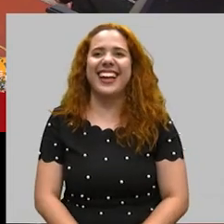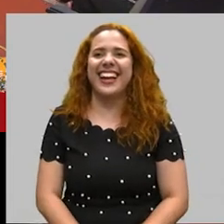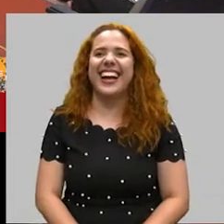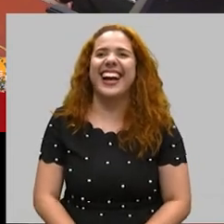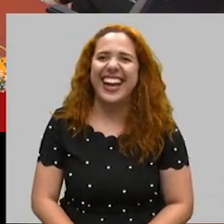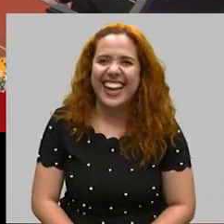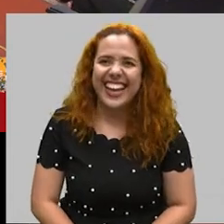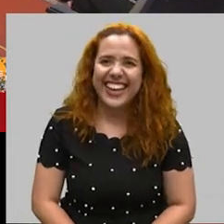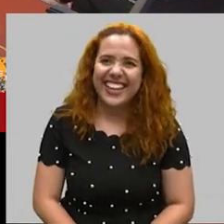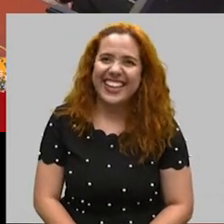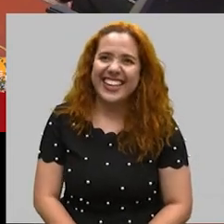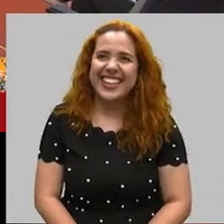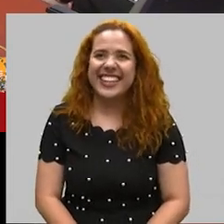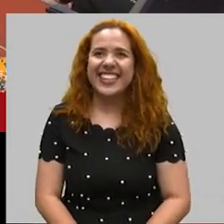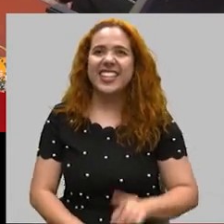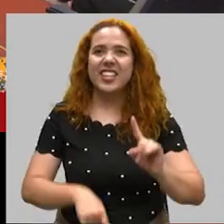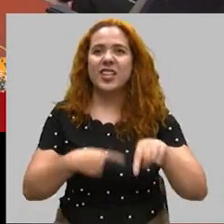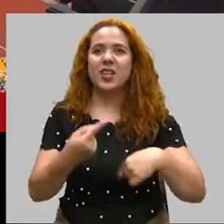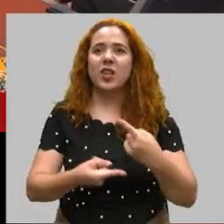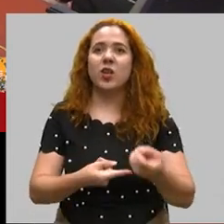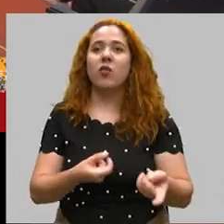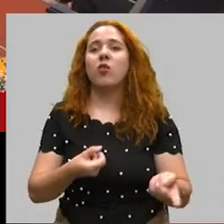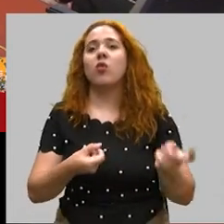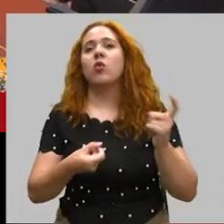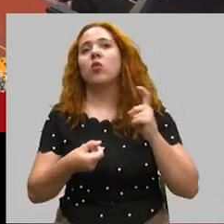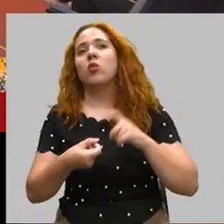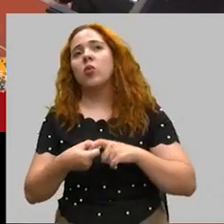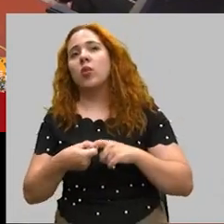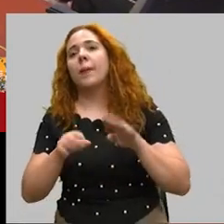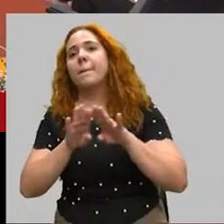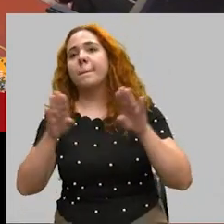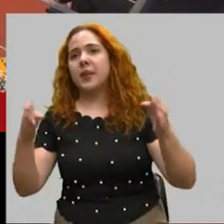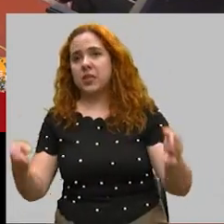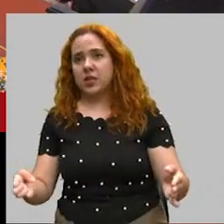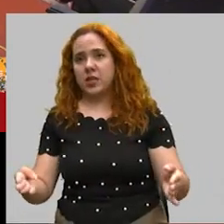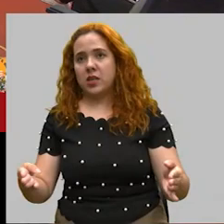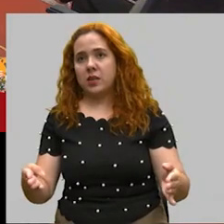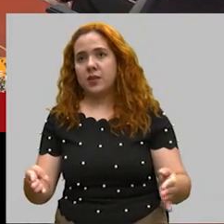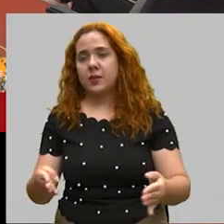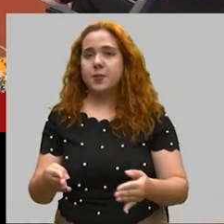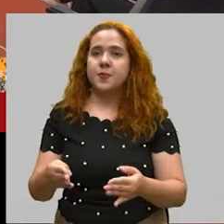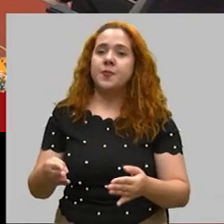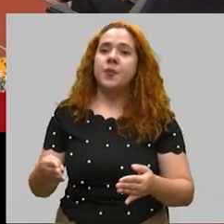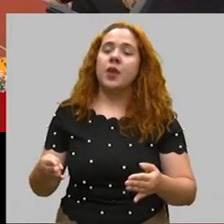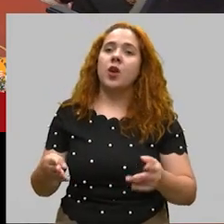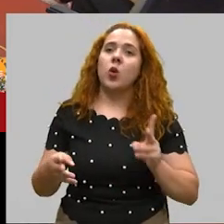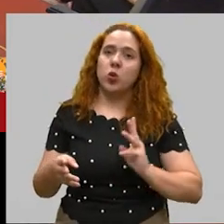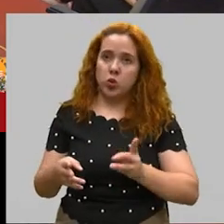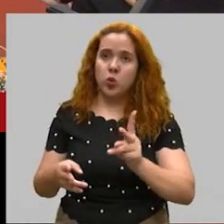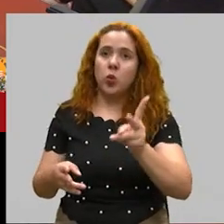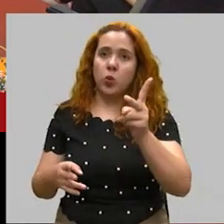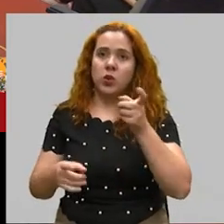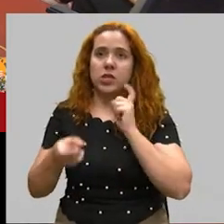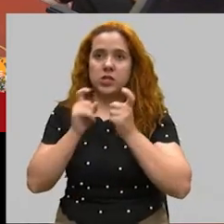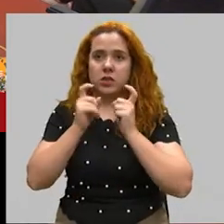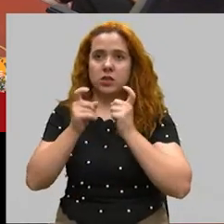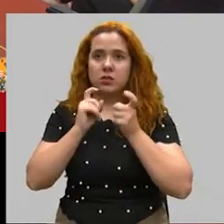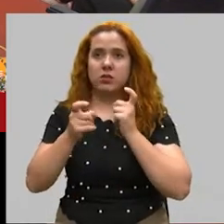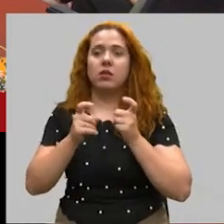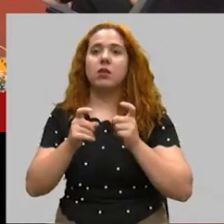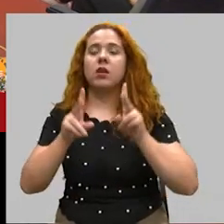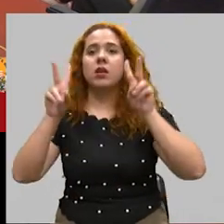feminista daqui a pouquinho iniciaremos então a nossa terceira mesa vai falar sobre as demandas educacionais